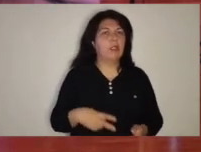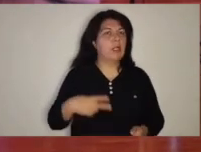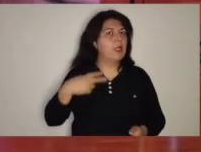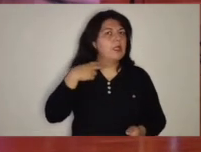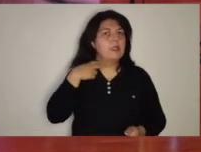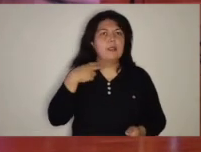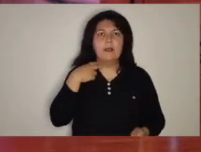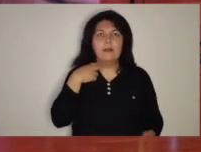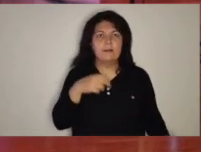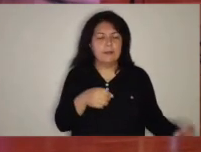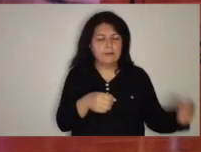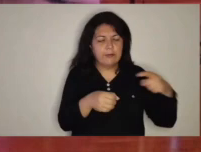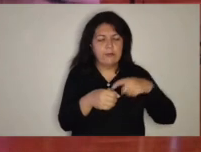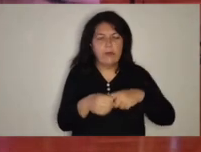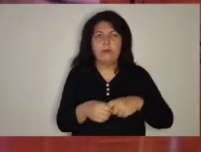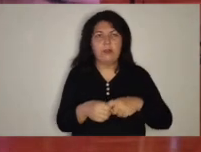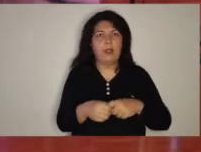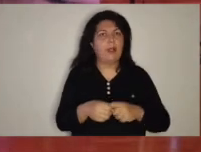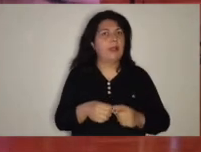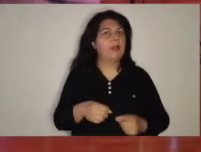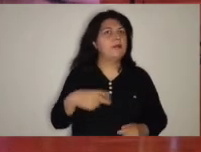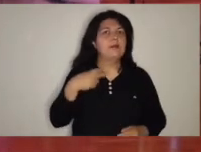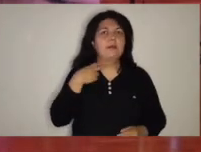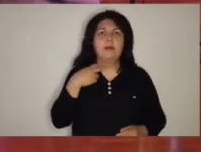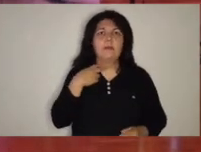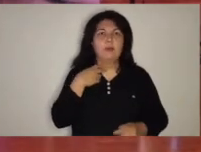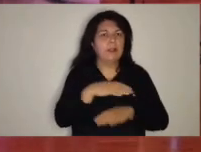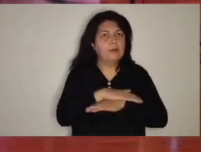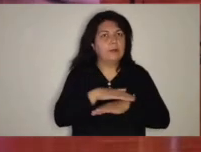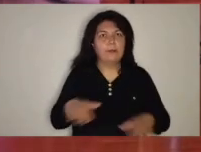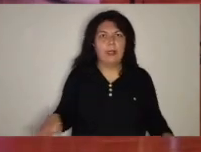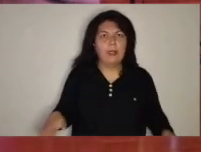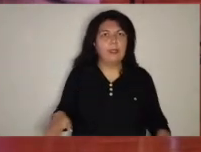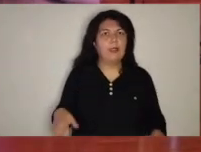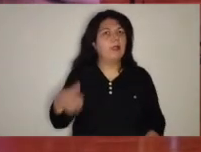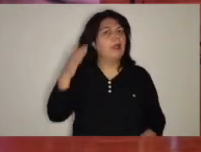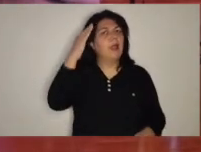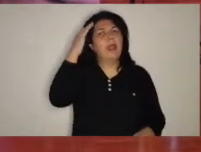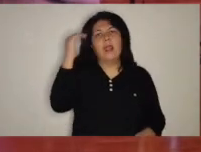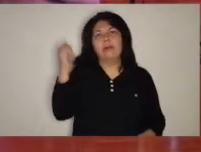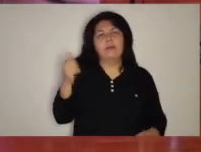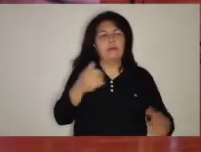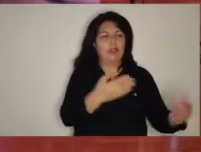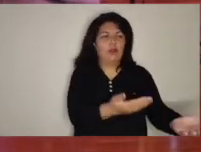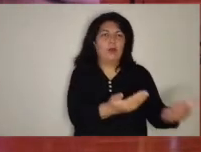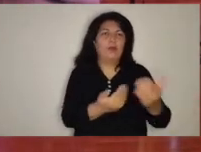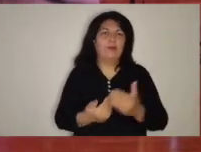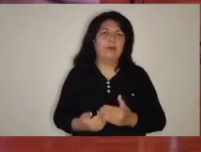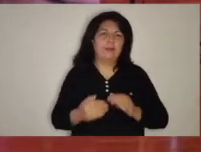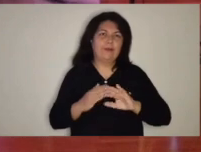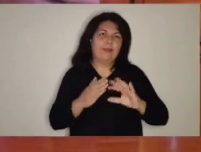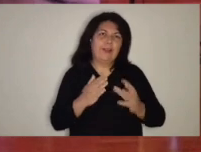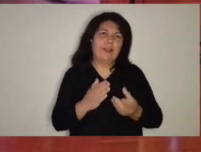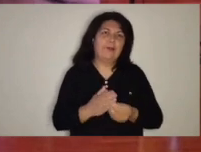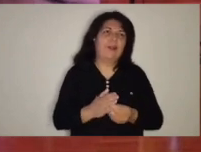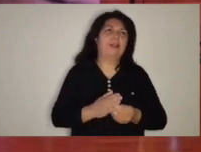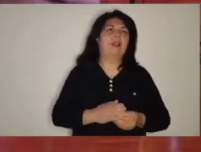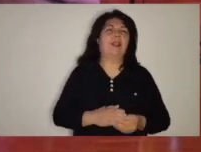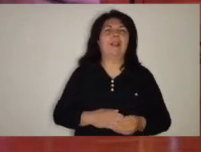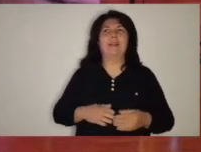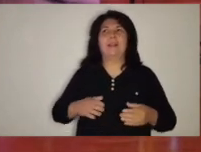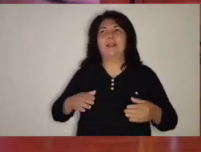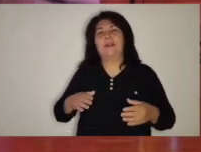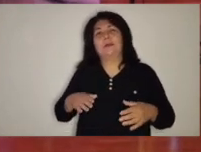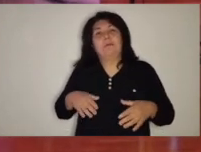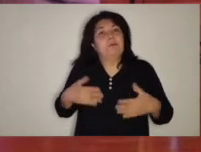irmãos. Eu não sei como você está aqui, como você entrou na igreja hoje, se está alegre, se está com o coração